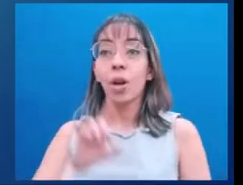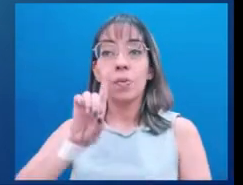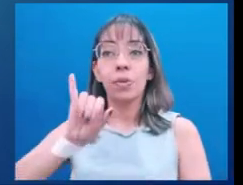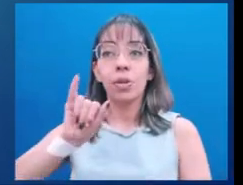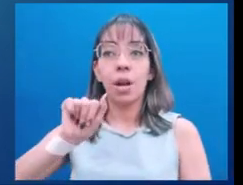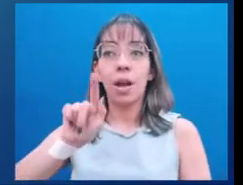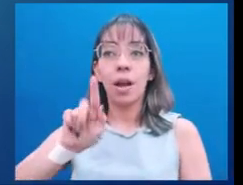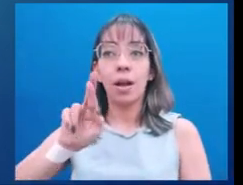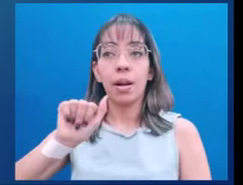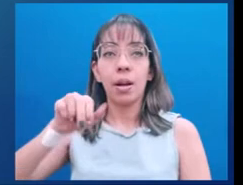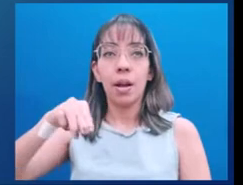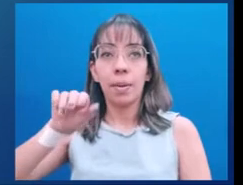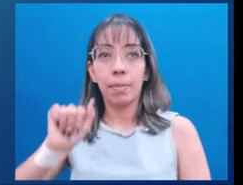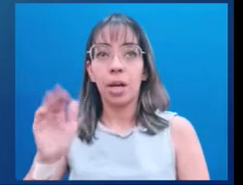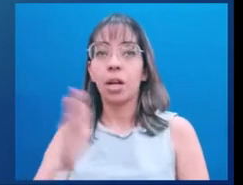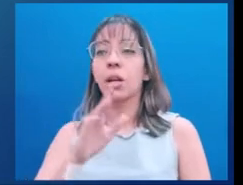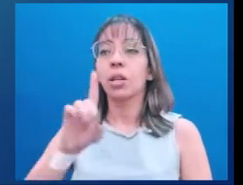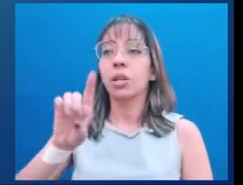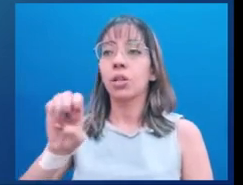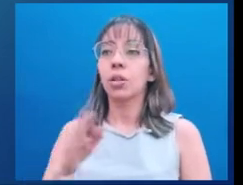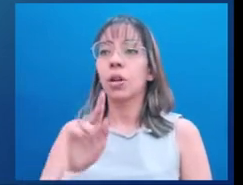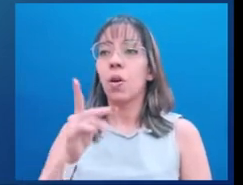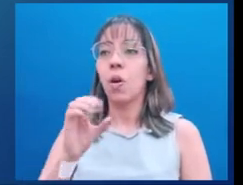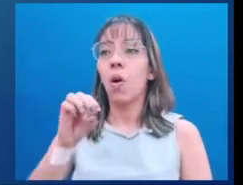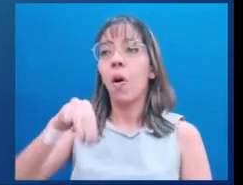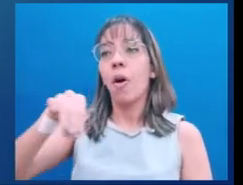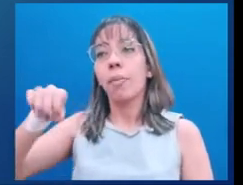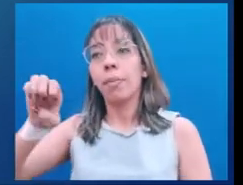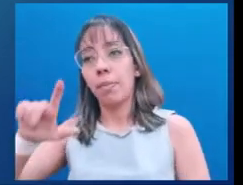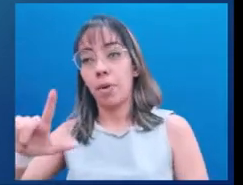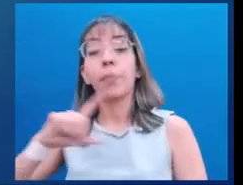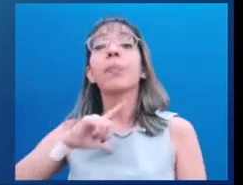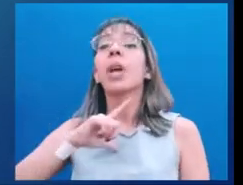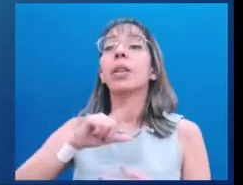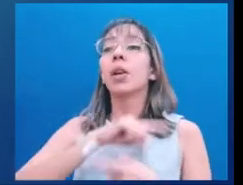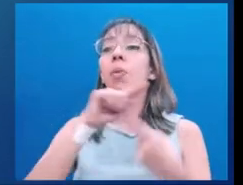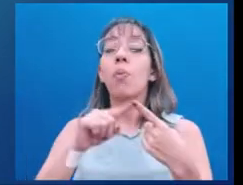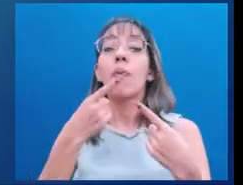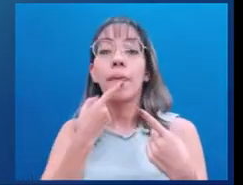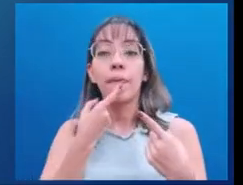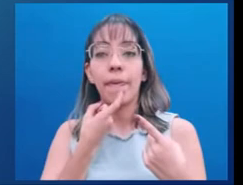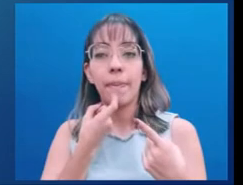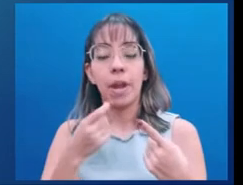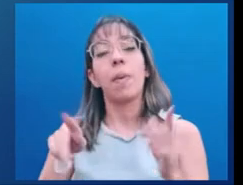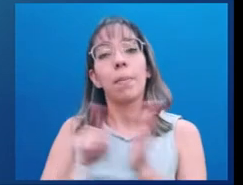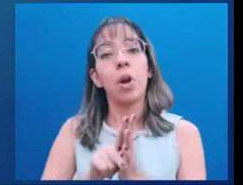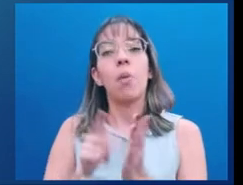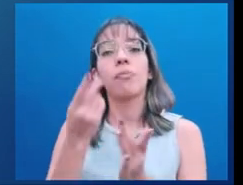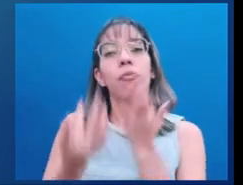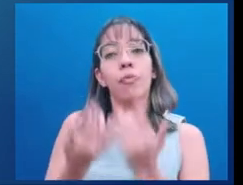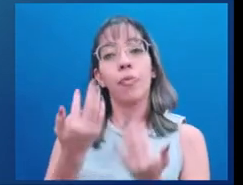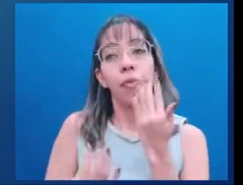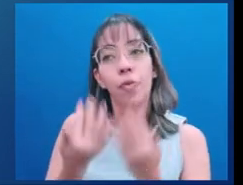Então vamos ver aqui. Nós temos um losango que ele é referente à inflamabilidade da substância com a cor vermelha. Aqui a gente só